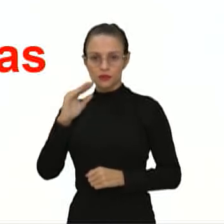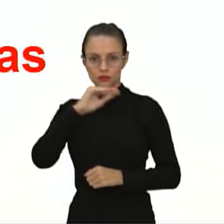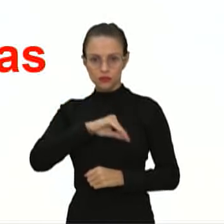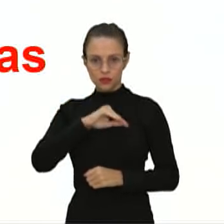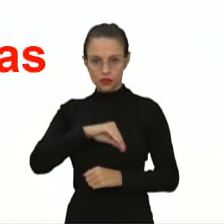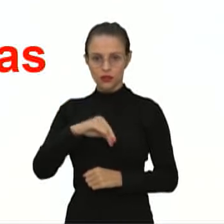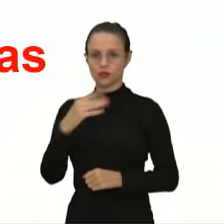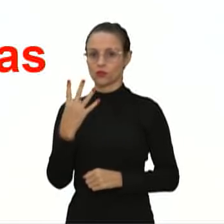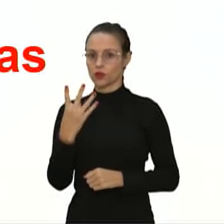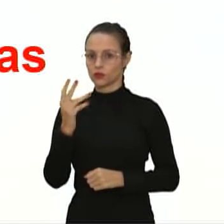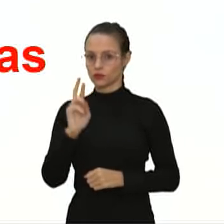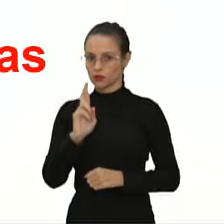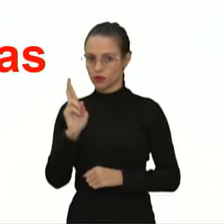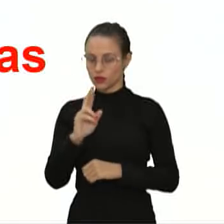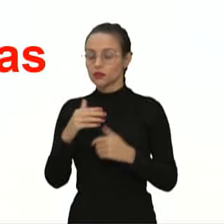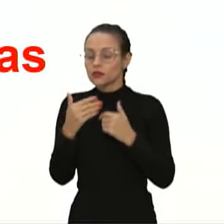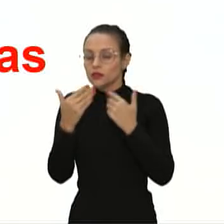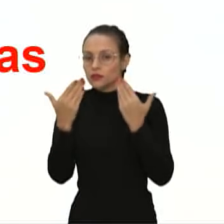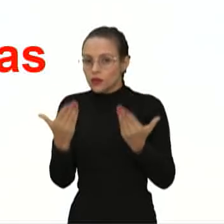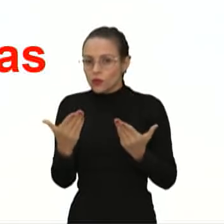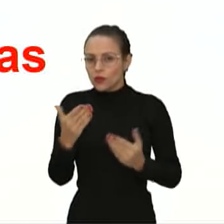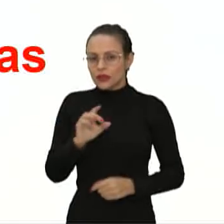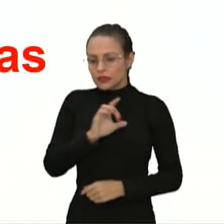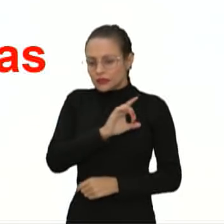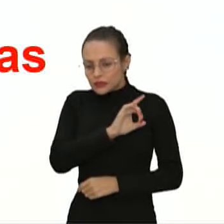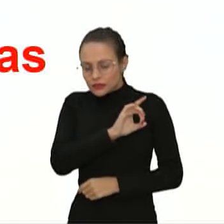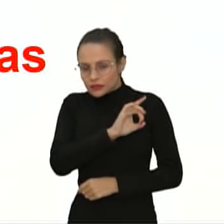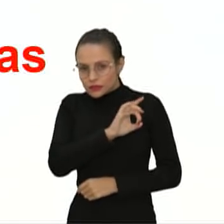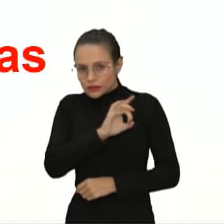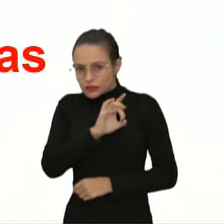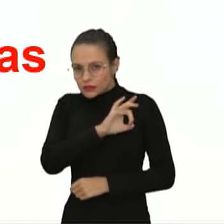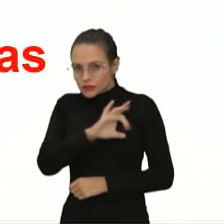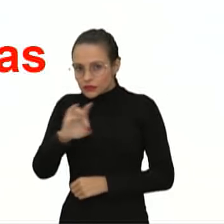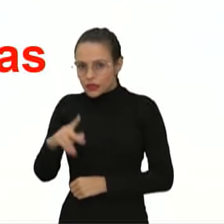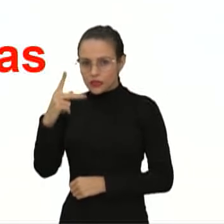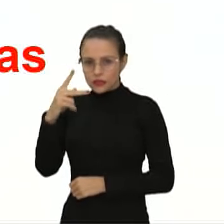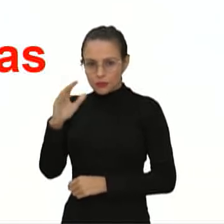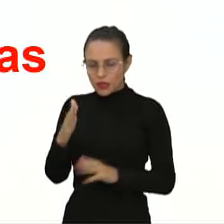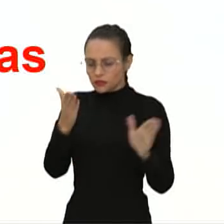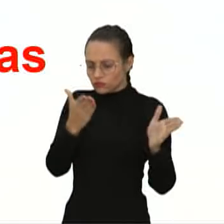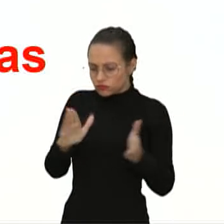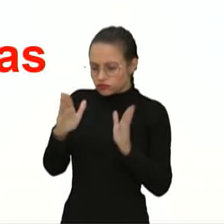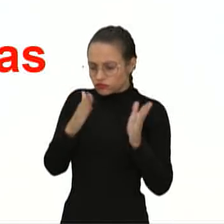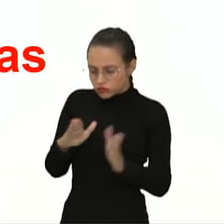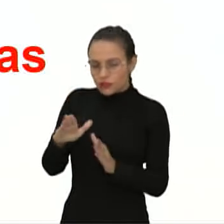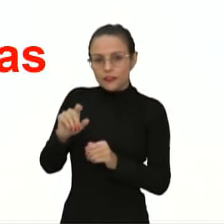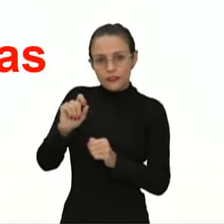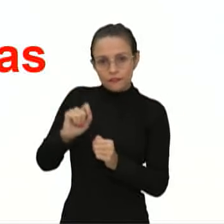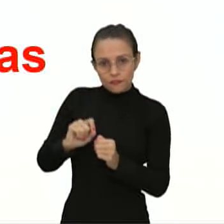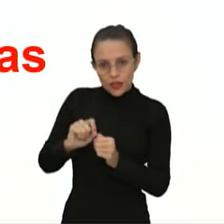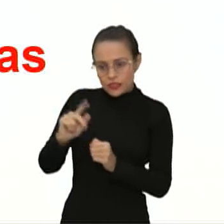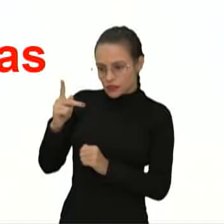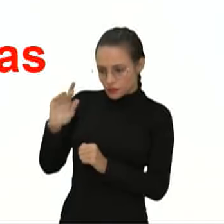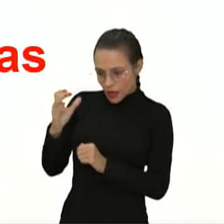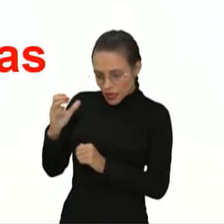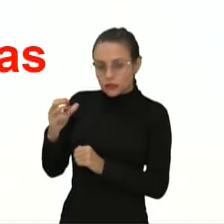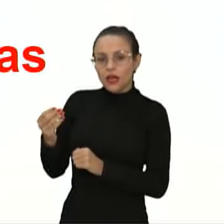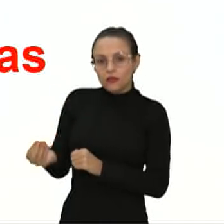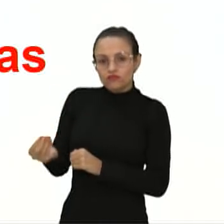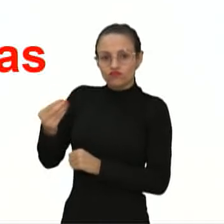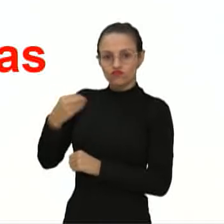R$ 4,00. Então, cada peça que o funcionário dessa microempresa produz, ele ganha